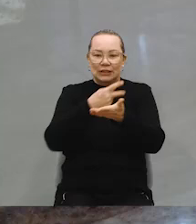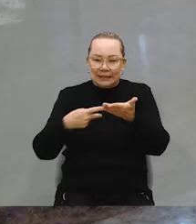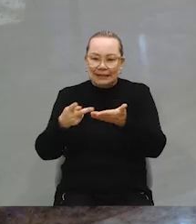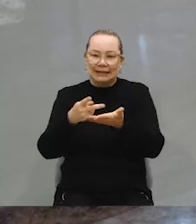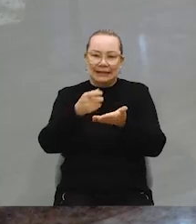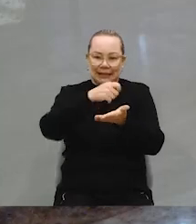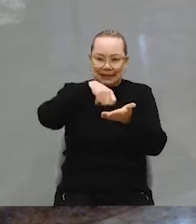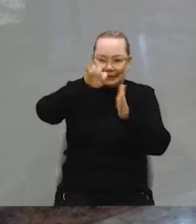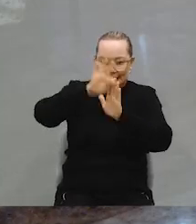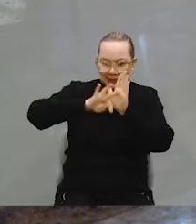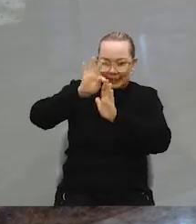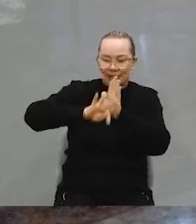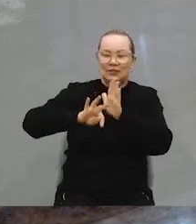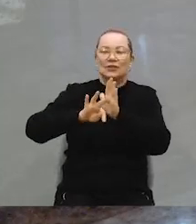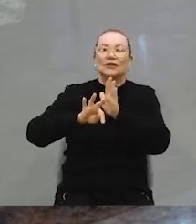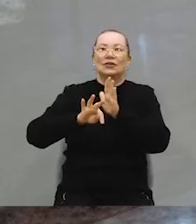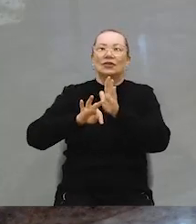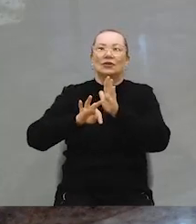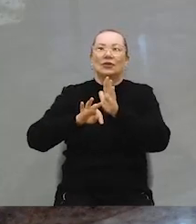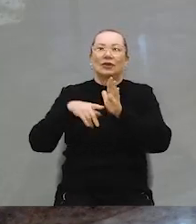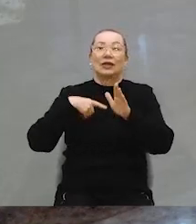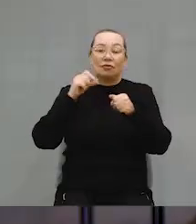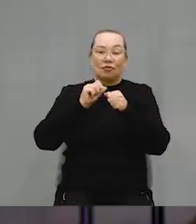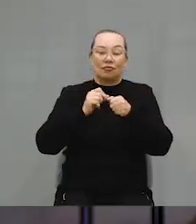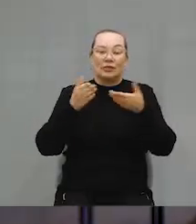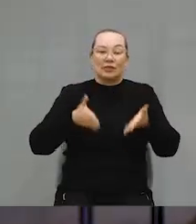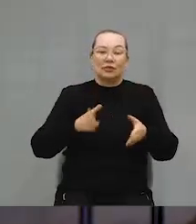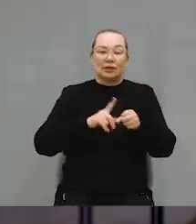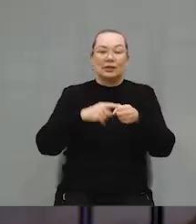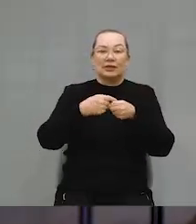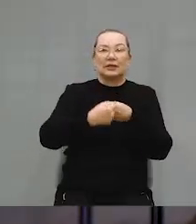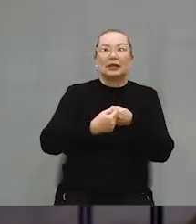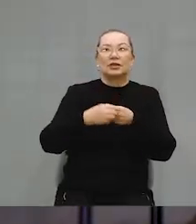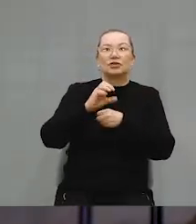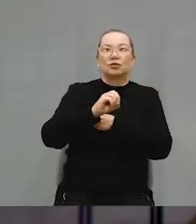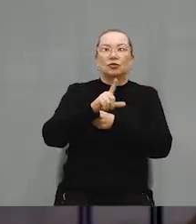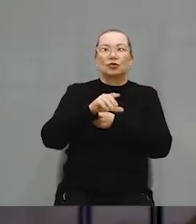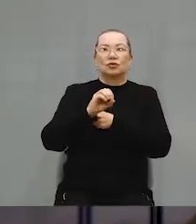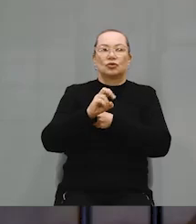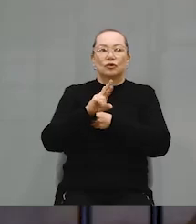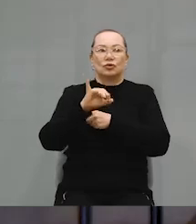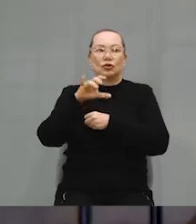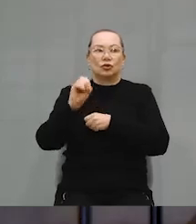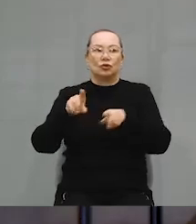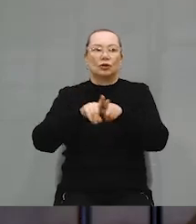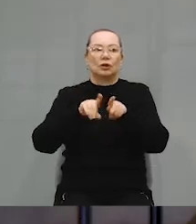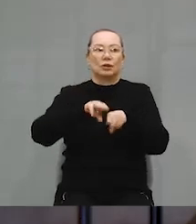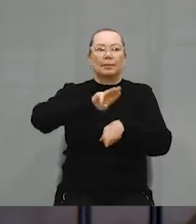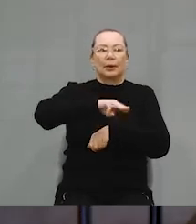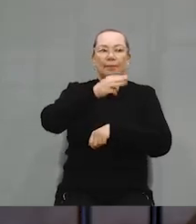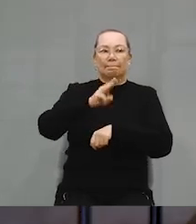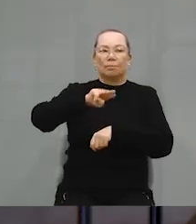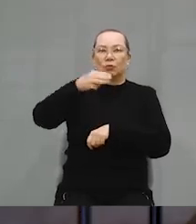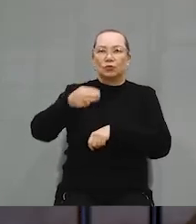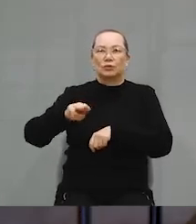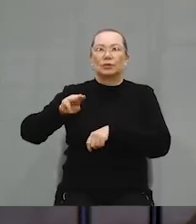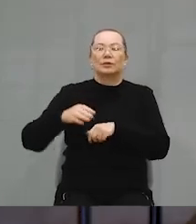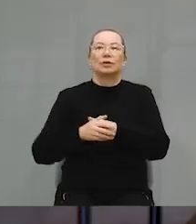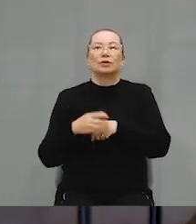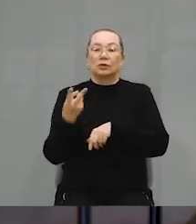texto, eu vou fazer agora em Montenegro e em Osório, Montenegro e Porto Alegre.